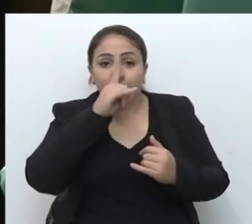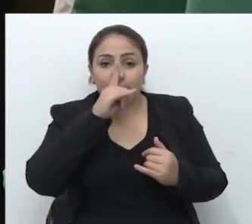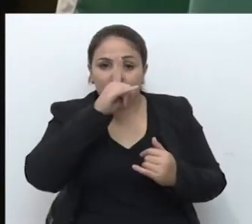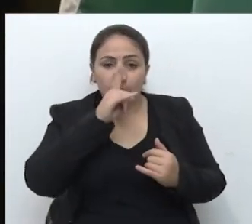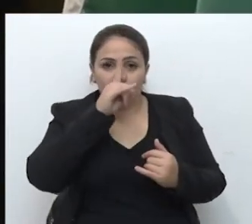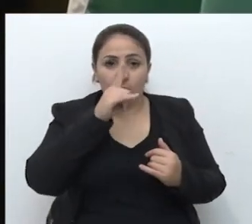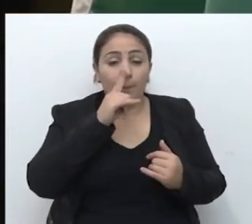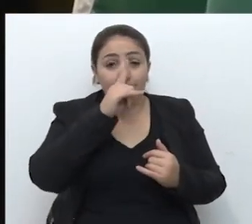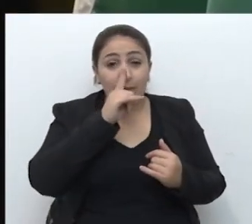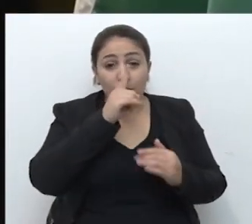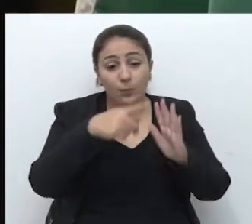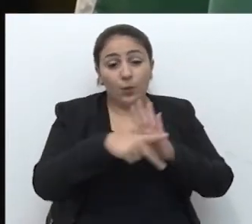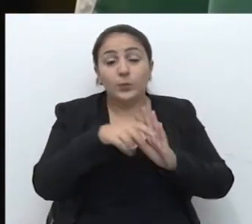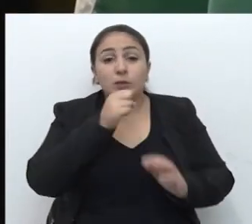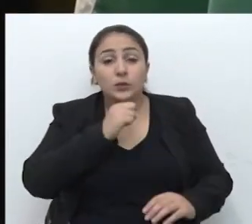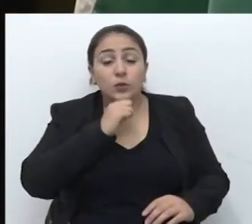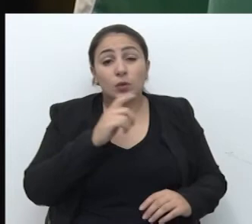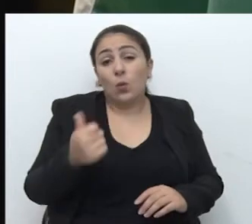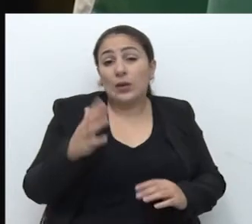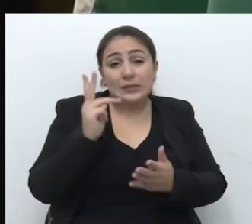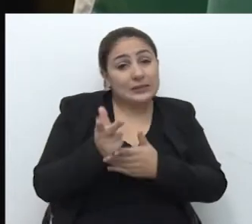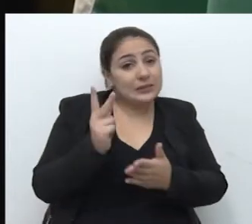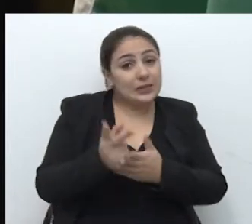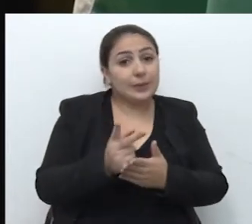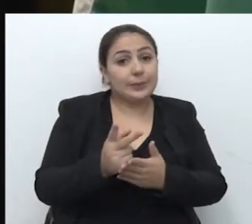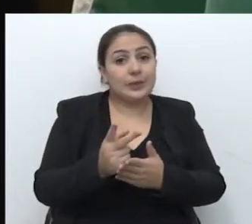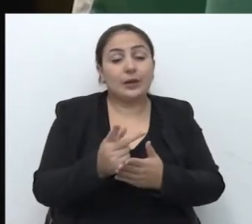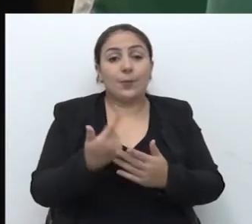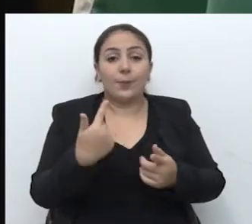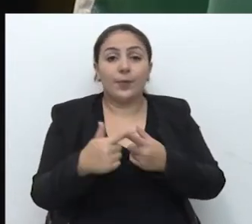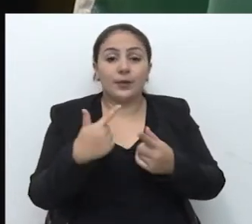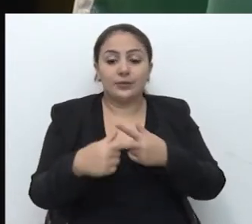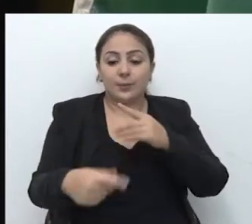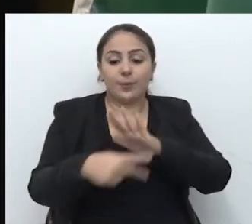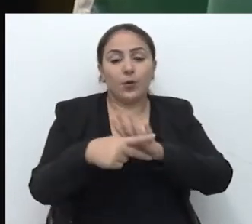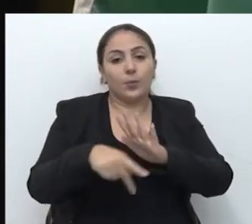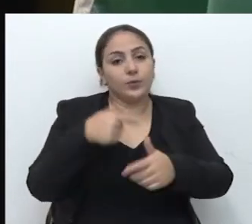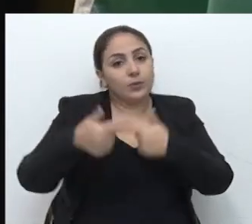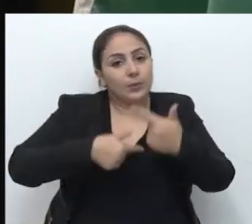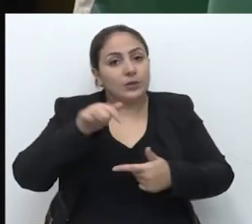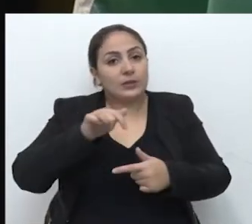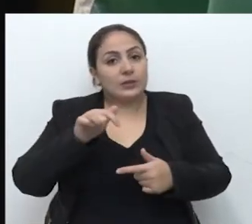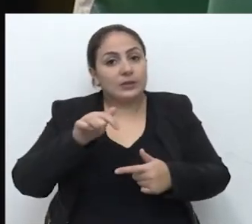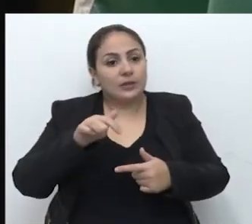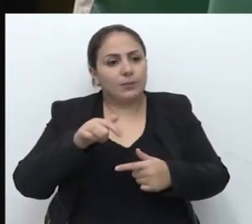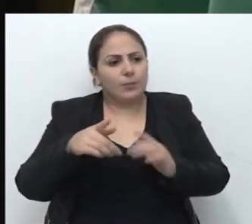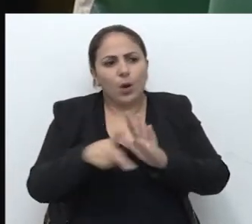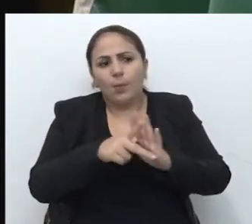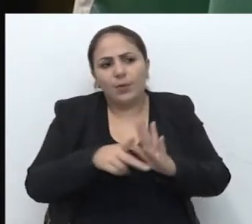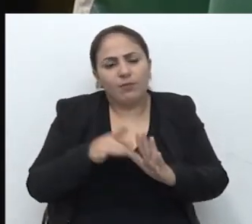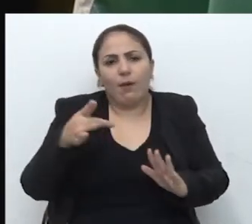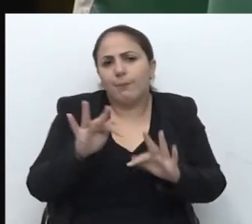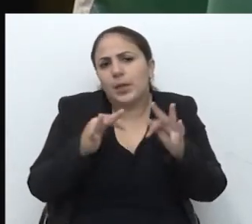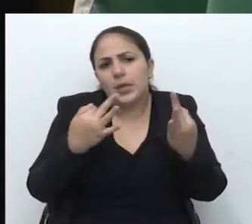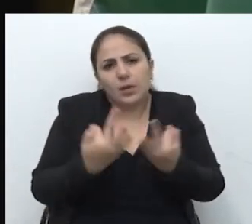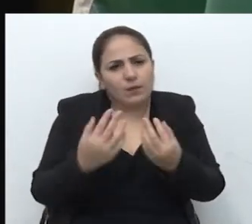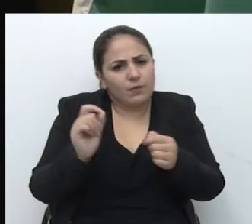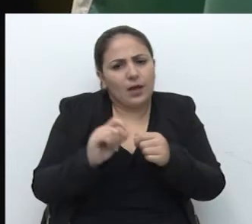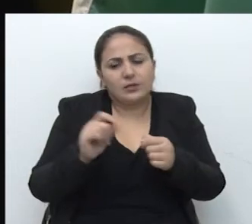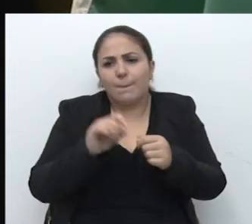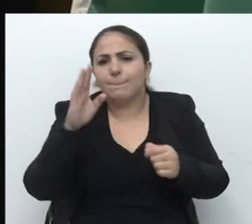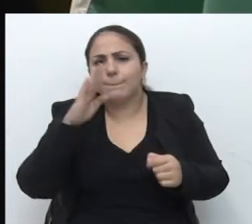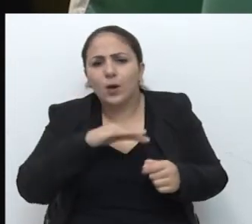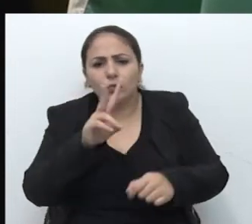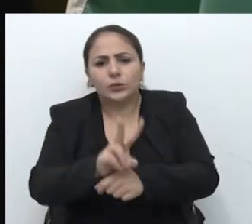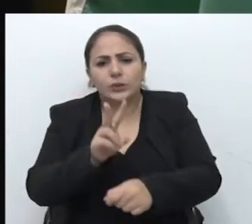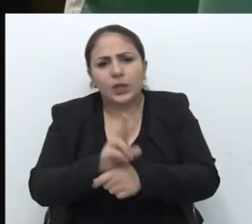situação de risco de idosos. Na maioria das vezes, acarretada pela própria atuação da família, né? Pela negligência da família,